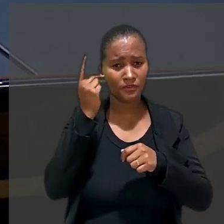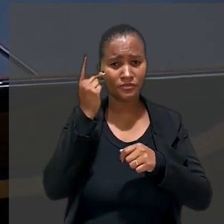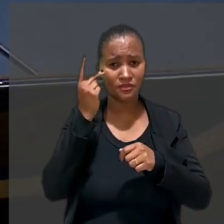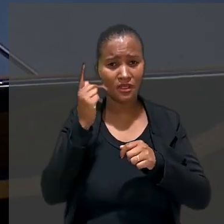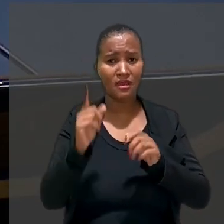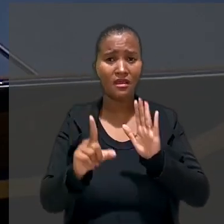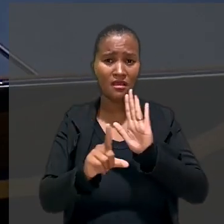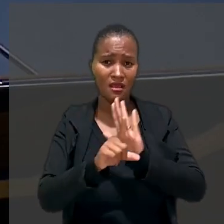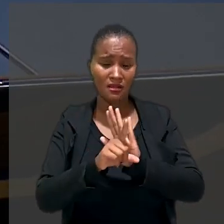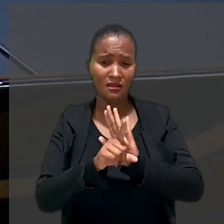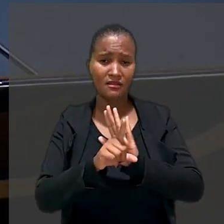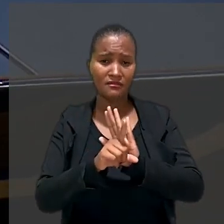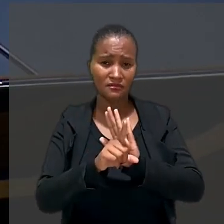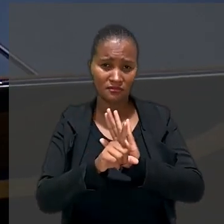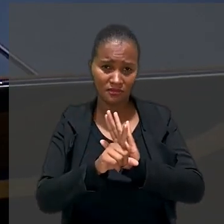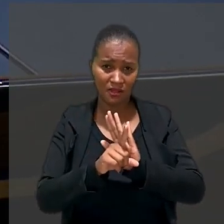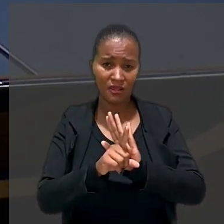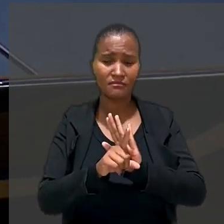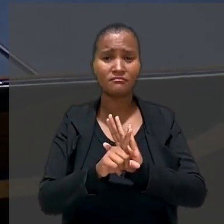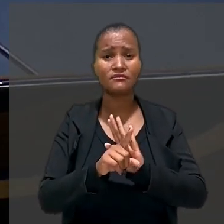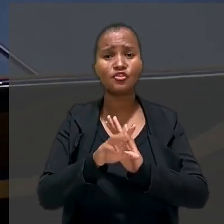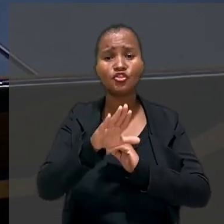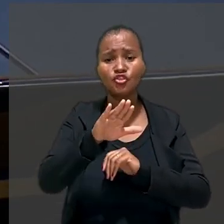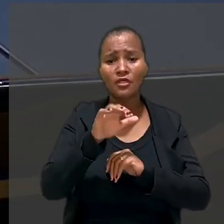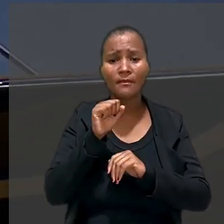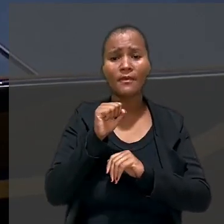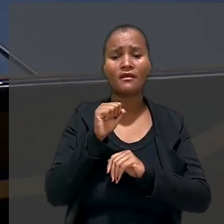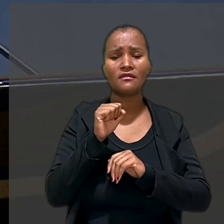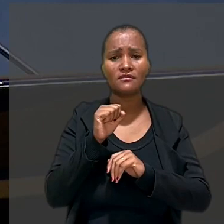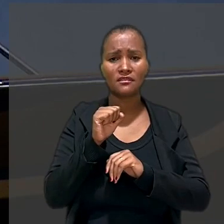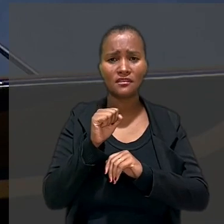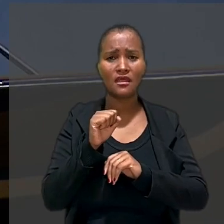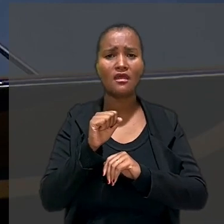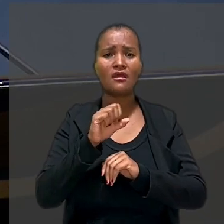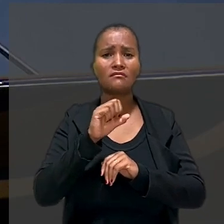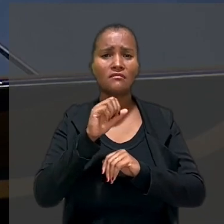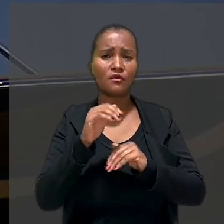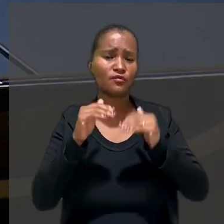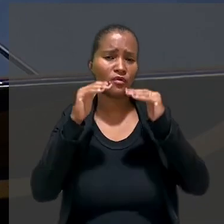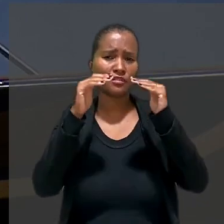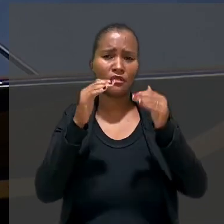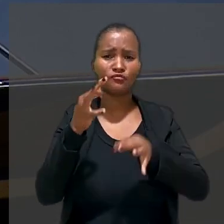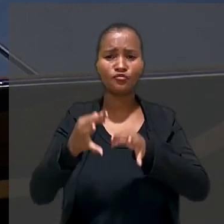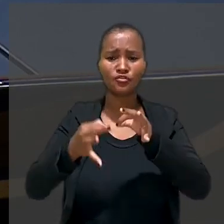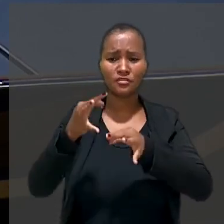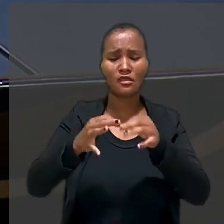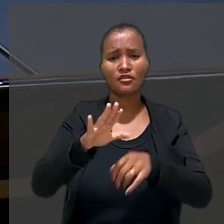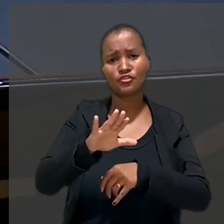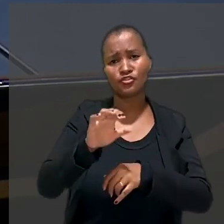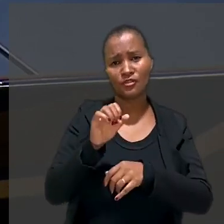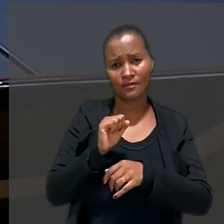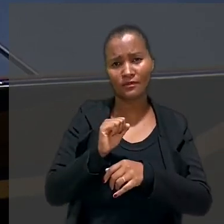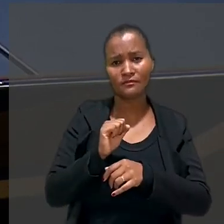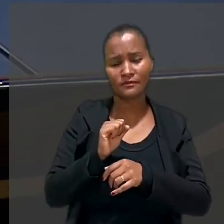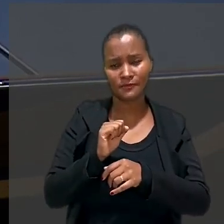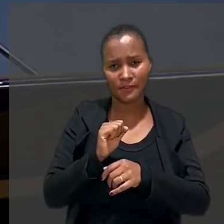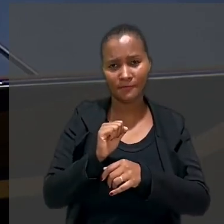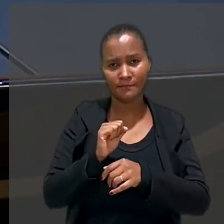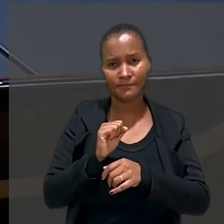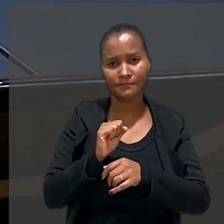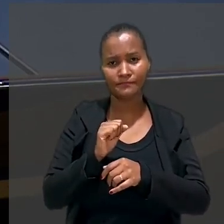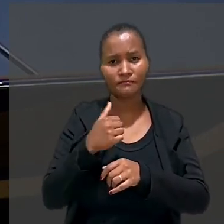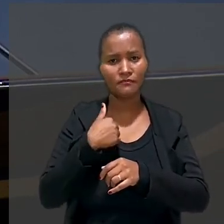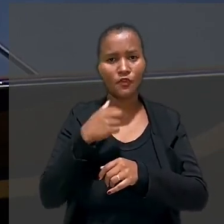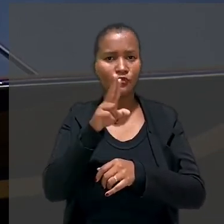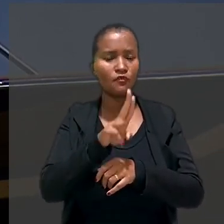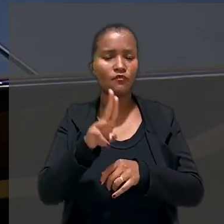naturalmente, a legislação que está sendo chamada, não é? A autoridade judiciária que está sendo chamada para solucionar o